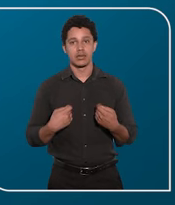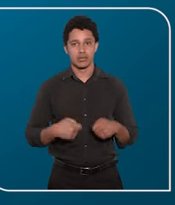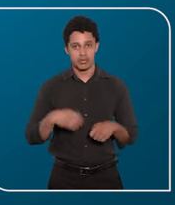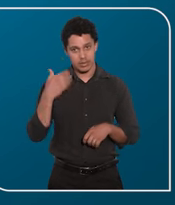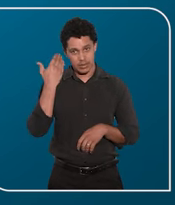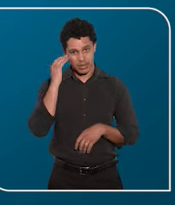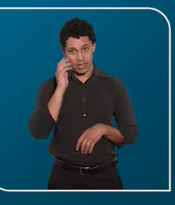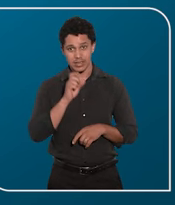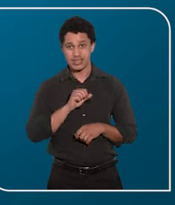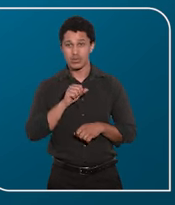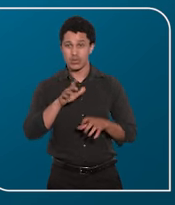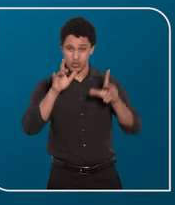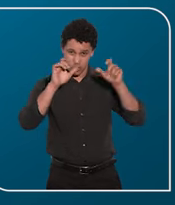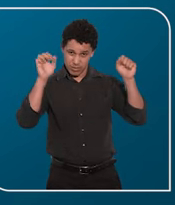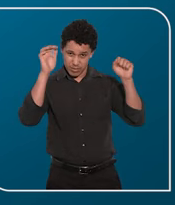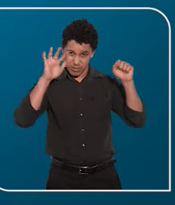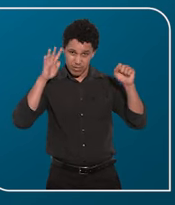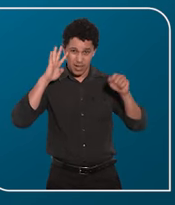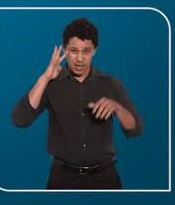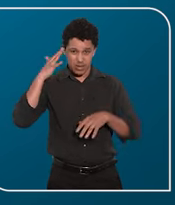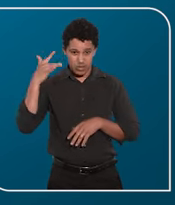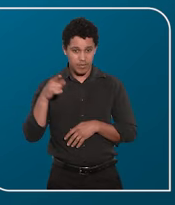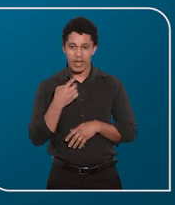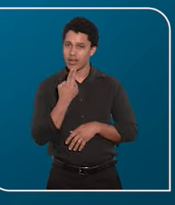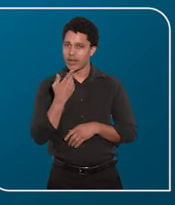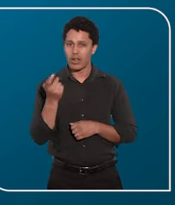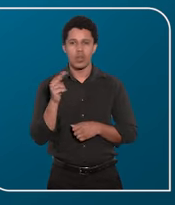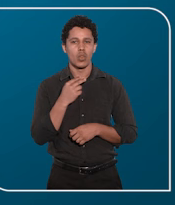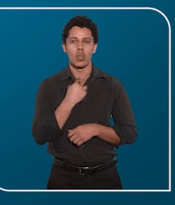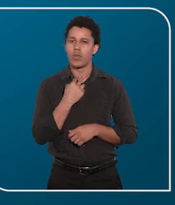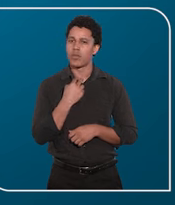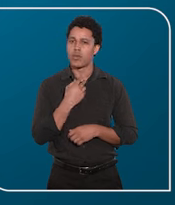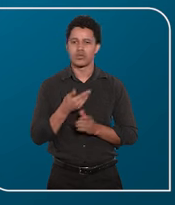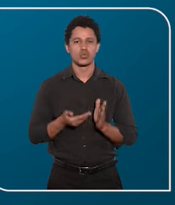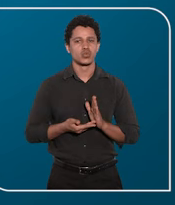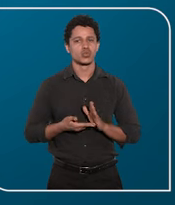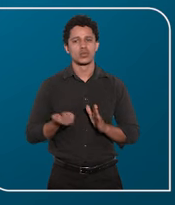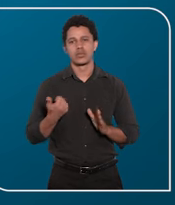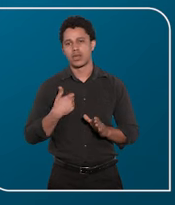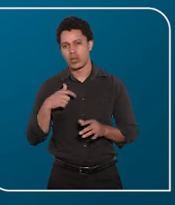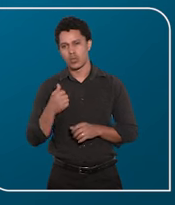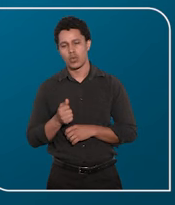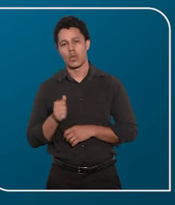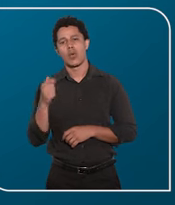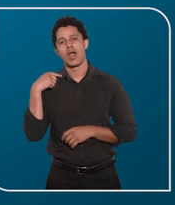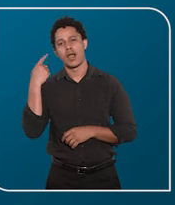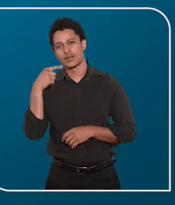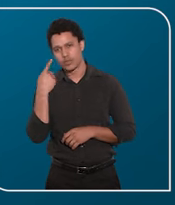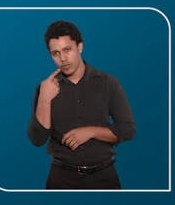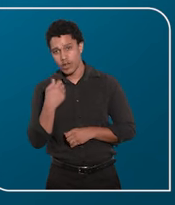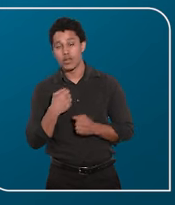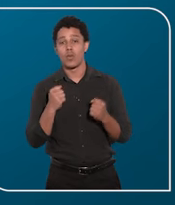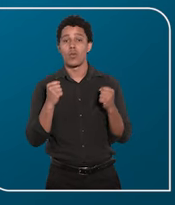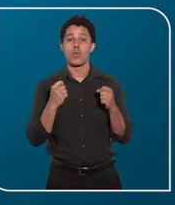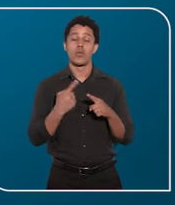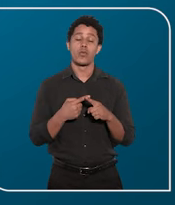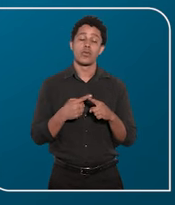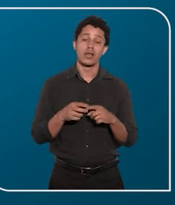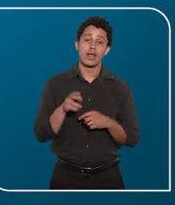essa decisão, ele diz que não poderemos suspender o advogado porque estaria se utilizando